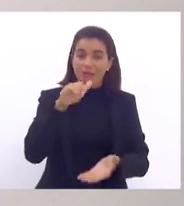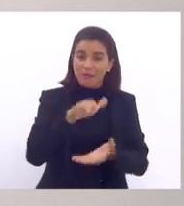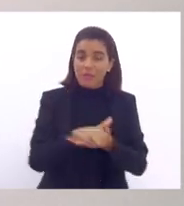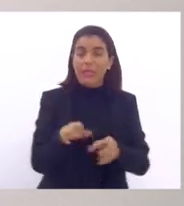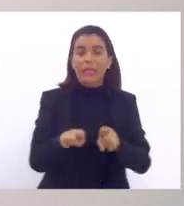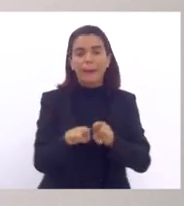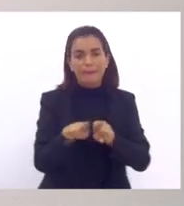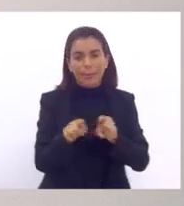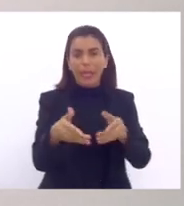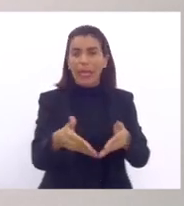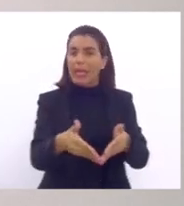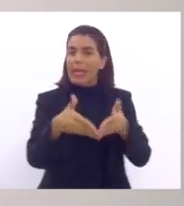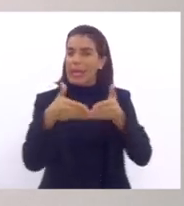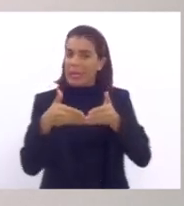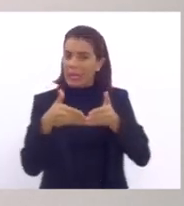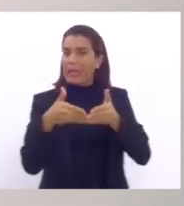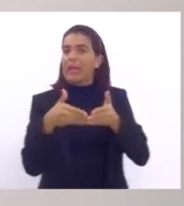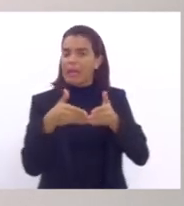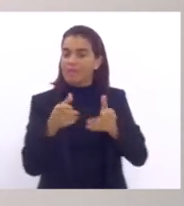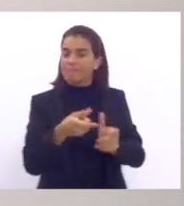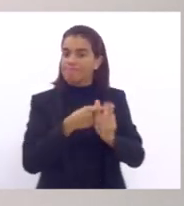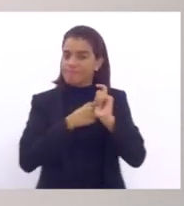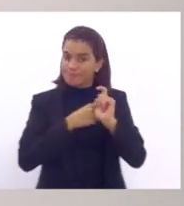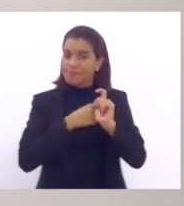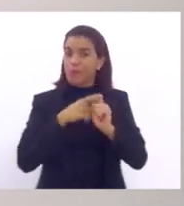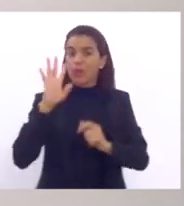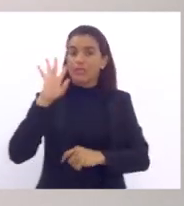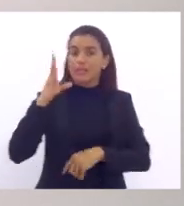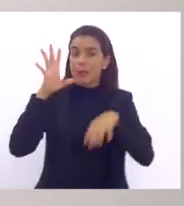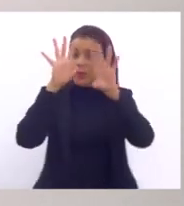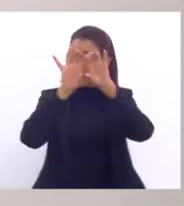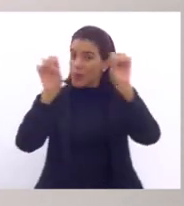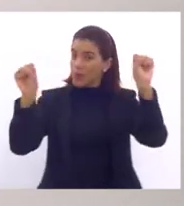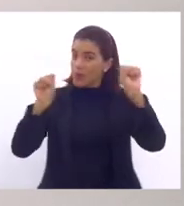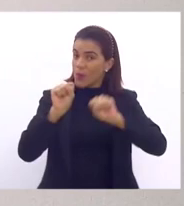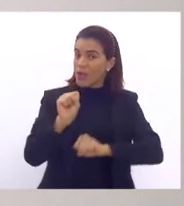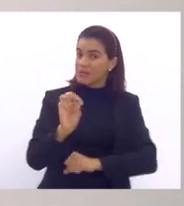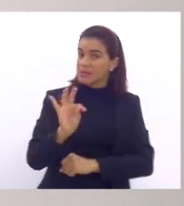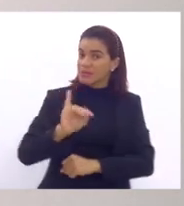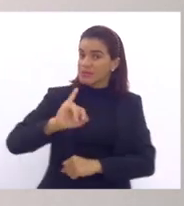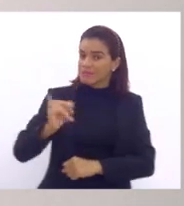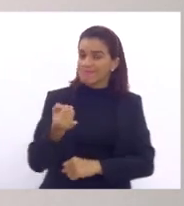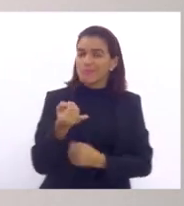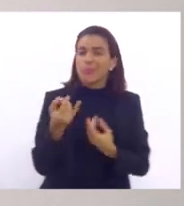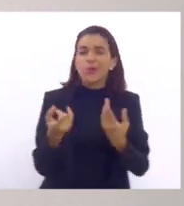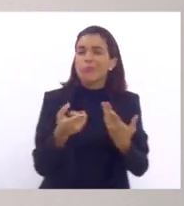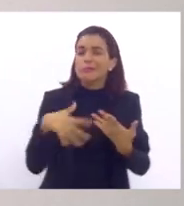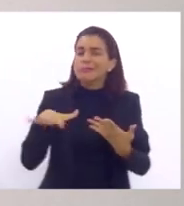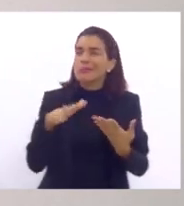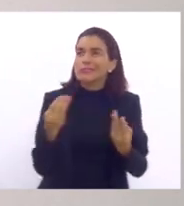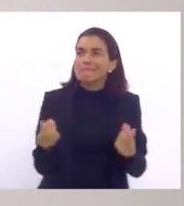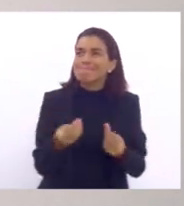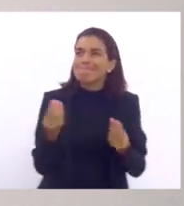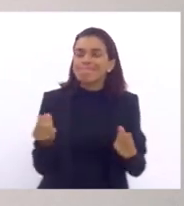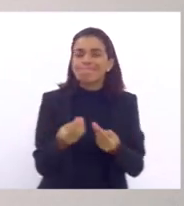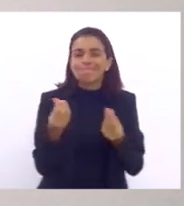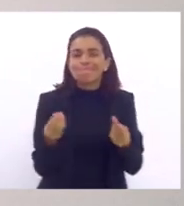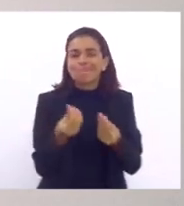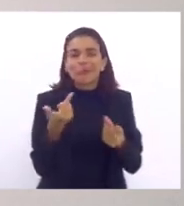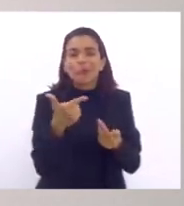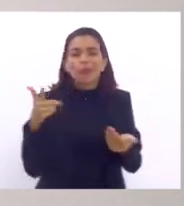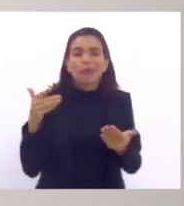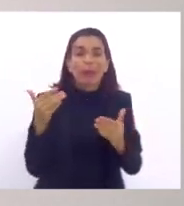mandato por decisão aí já do STJ por uma uma questão sem grande